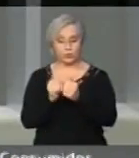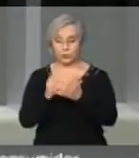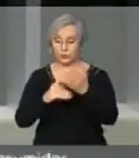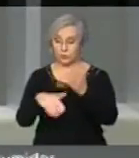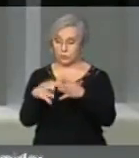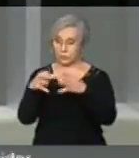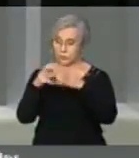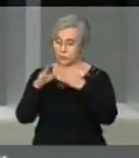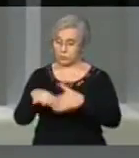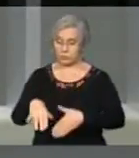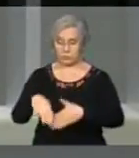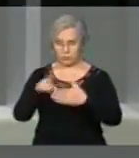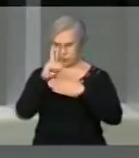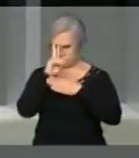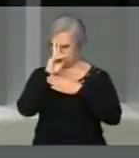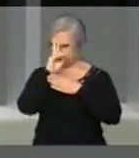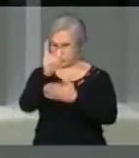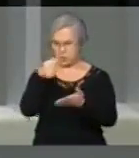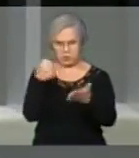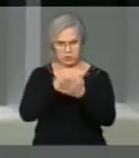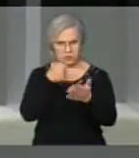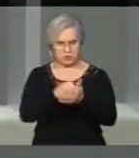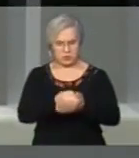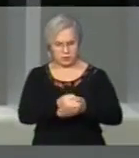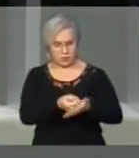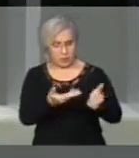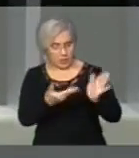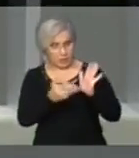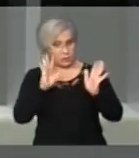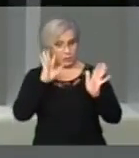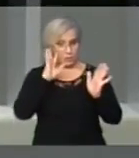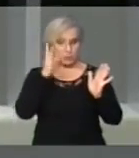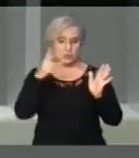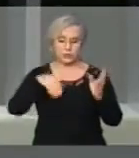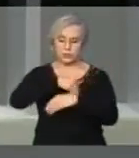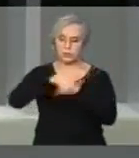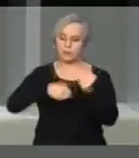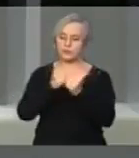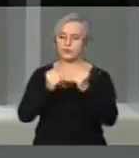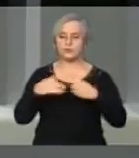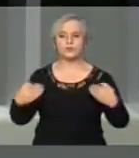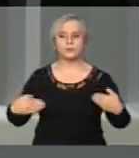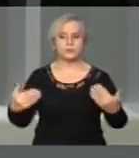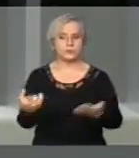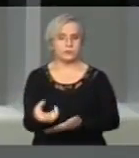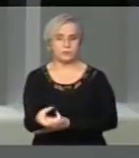lideraram essa reversão de uma decisão interministerial.